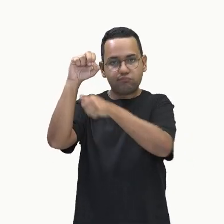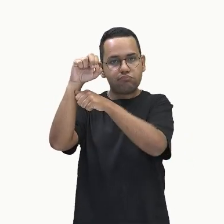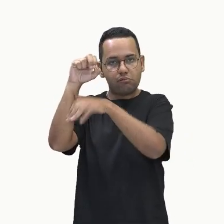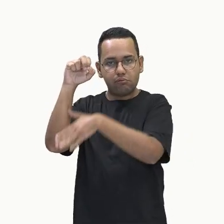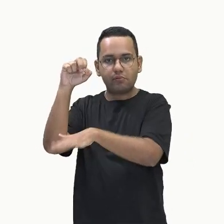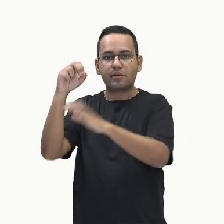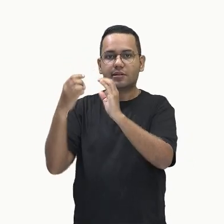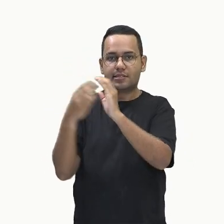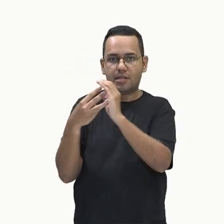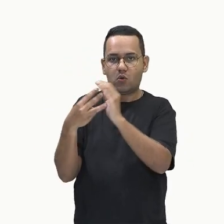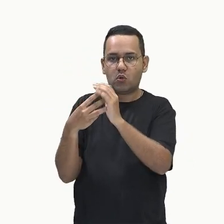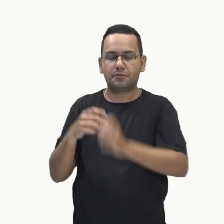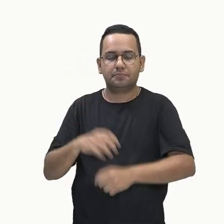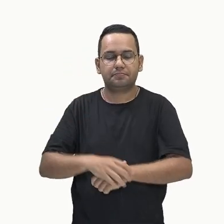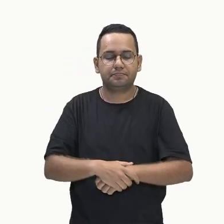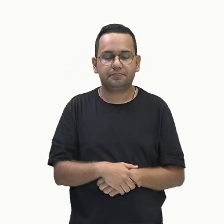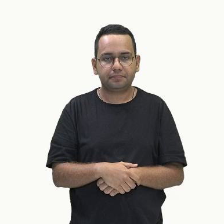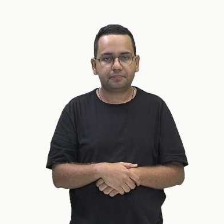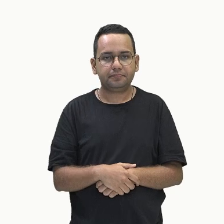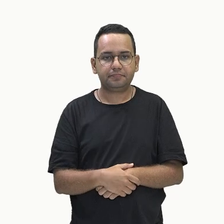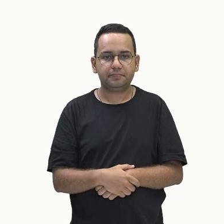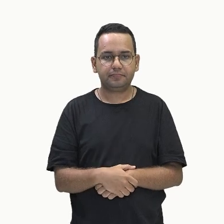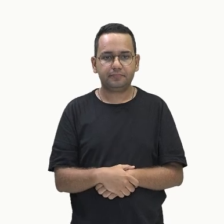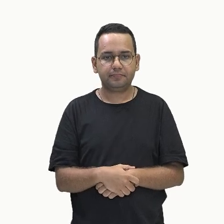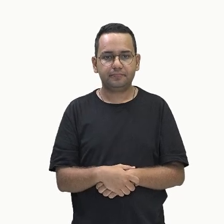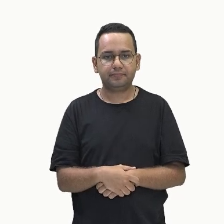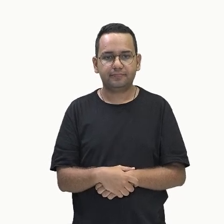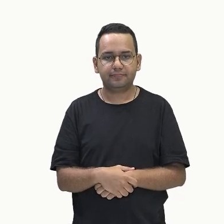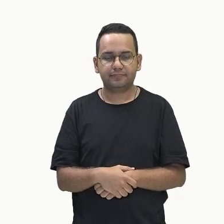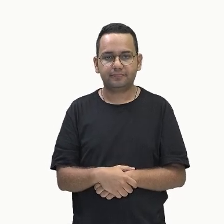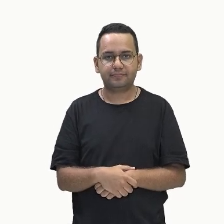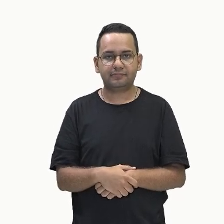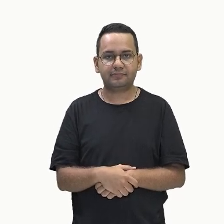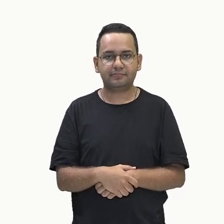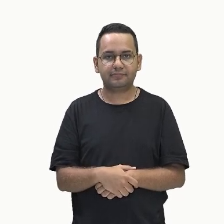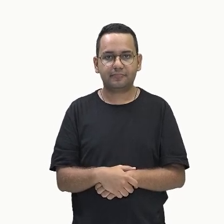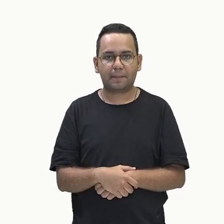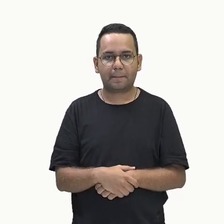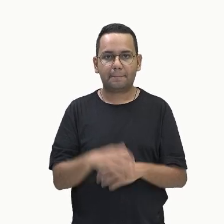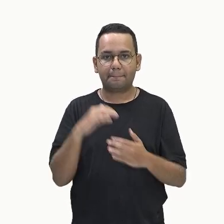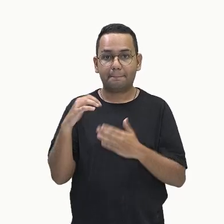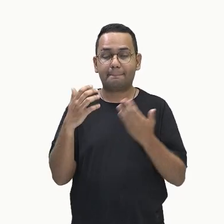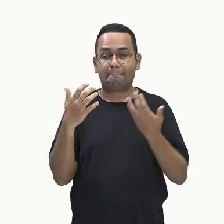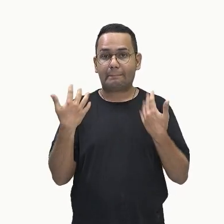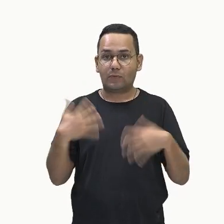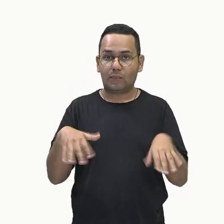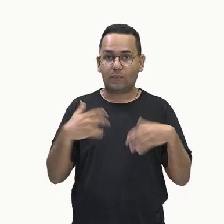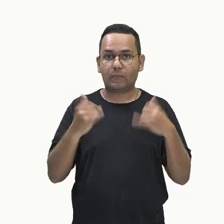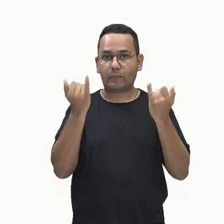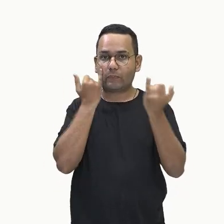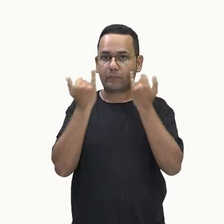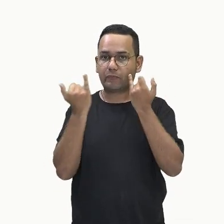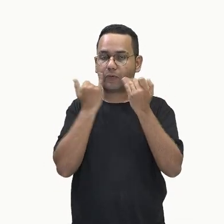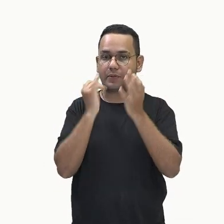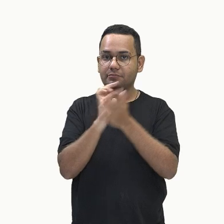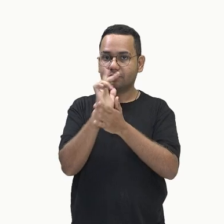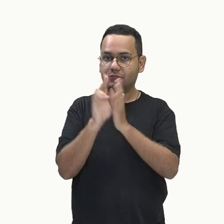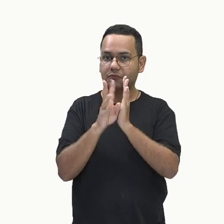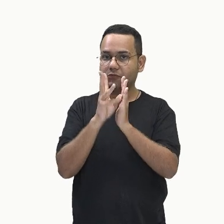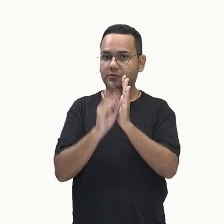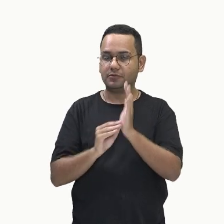células nervosas. Vamos recapitular, professora, porque é muita informação. Vamos